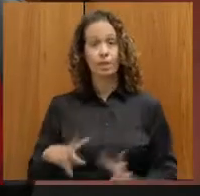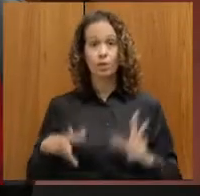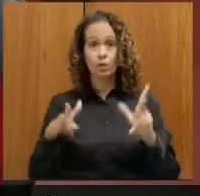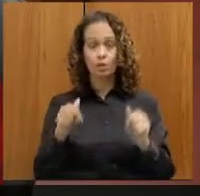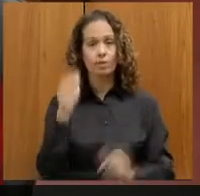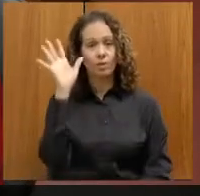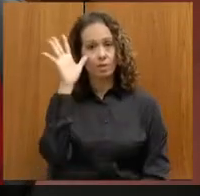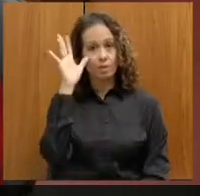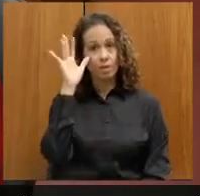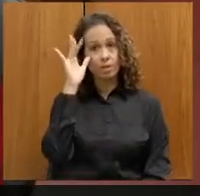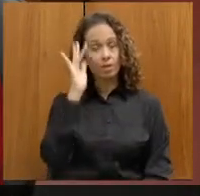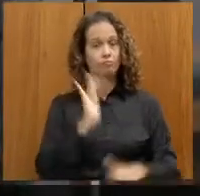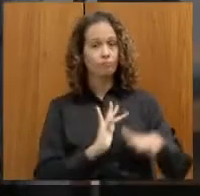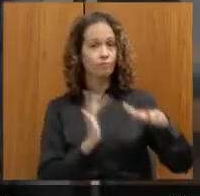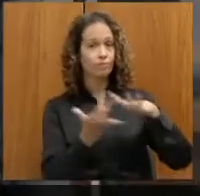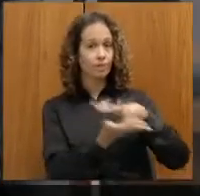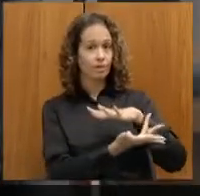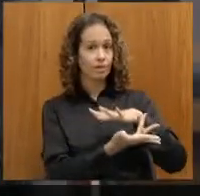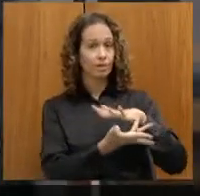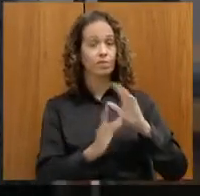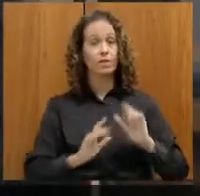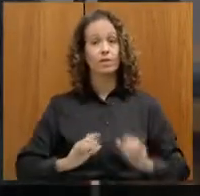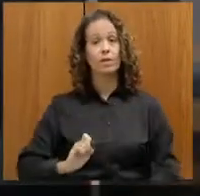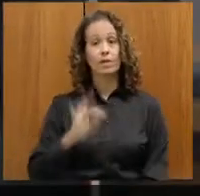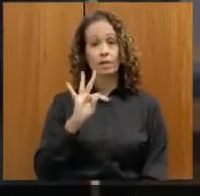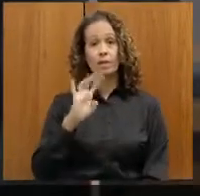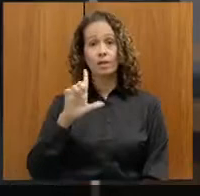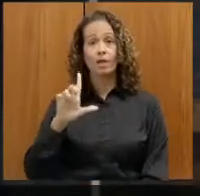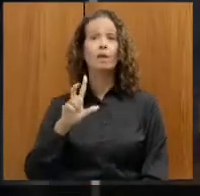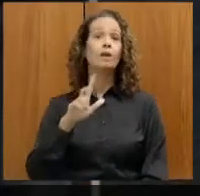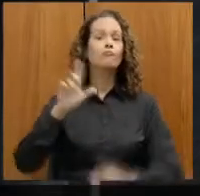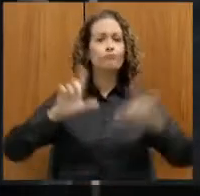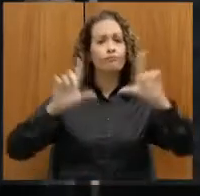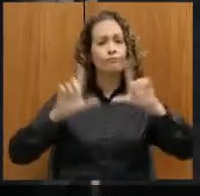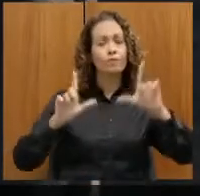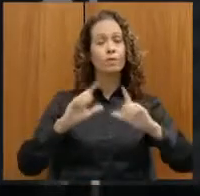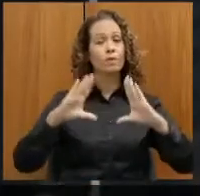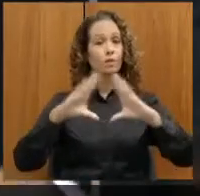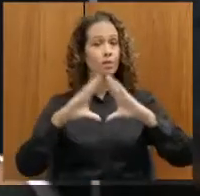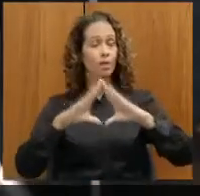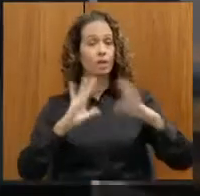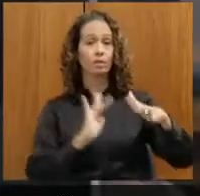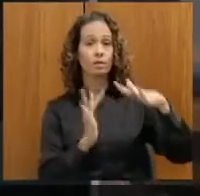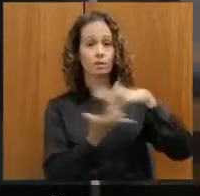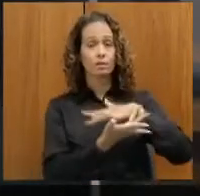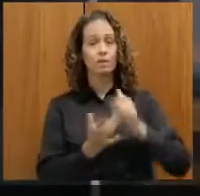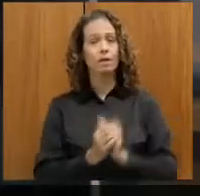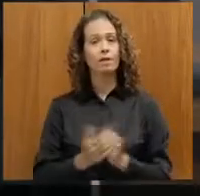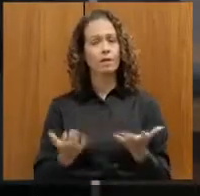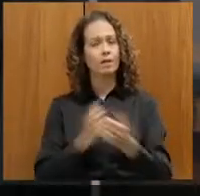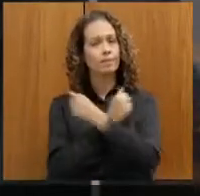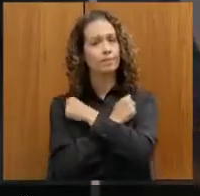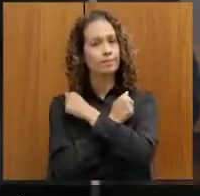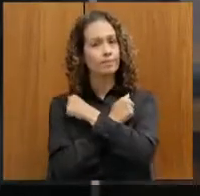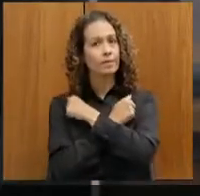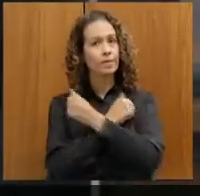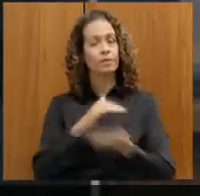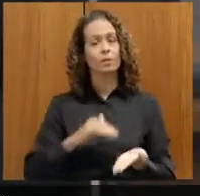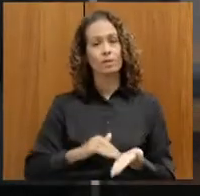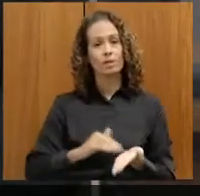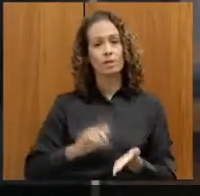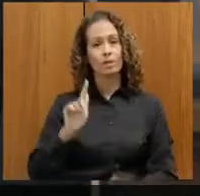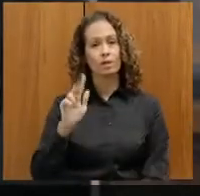todos que nos assiste pelas mídias é TV Assembleia redes sociais quero que abraçar o secretário Gustavo